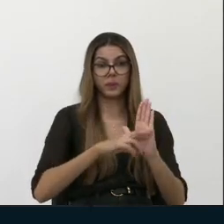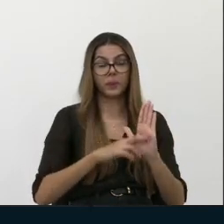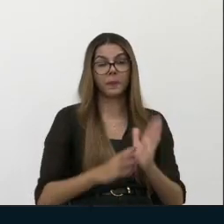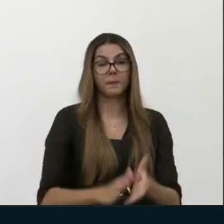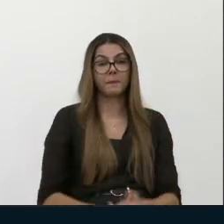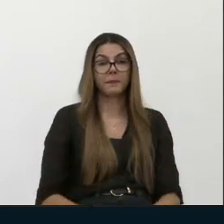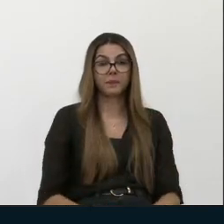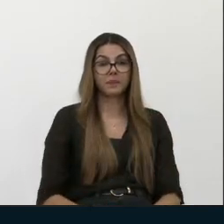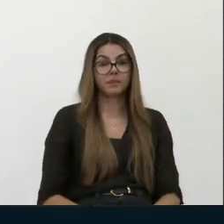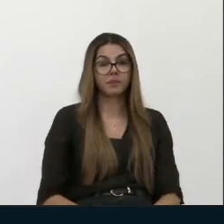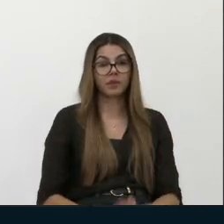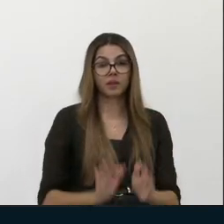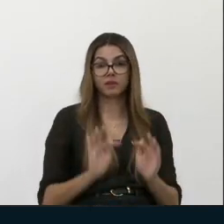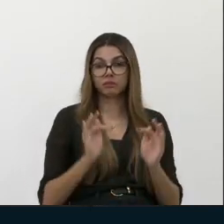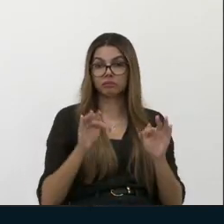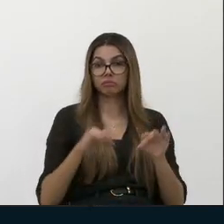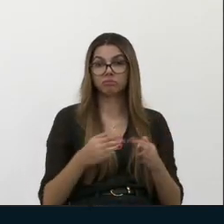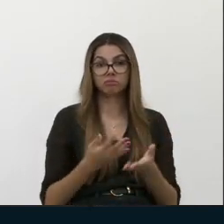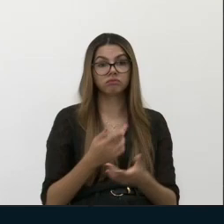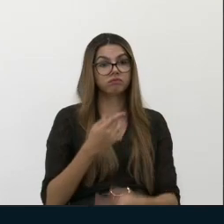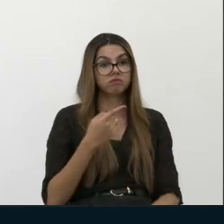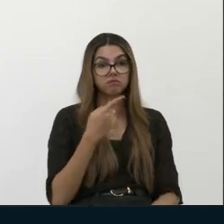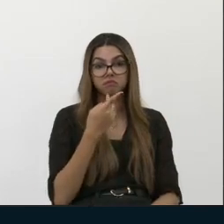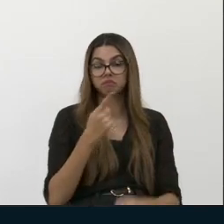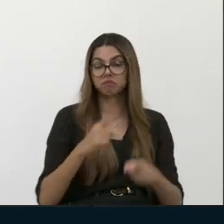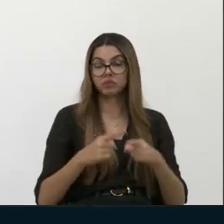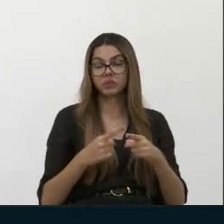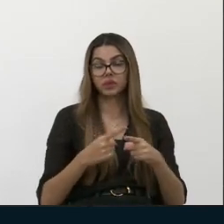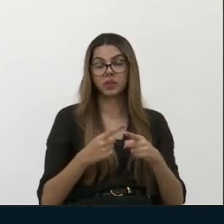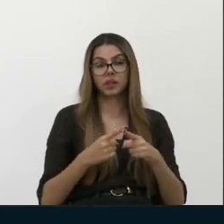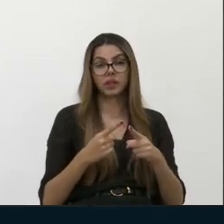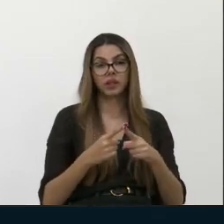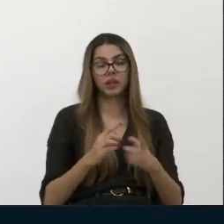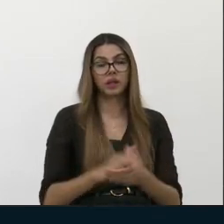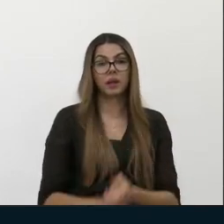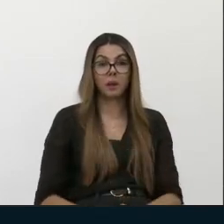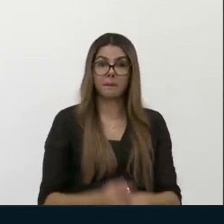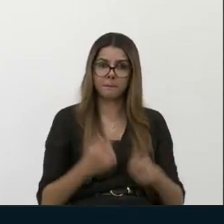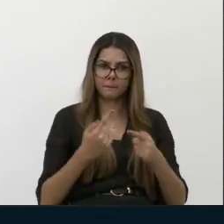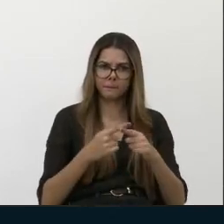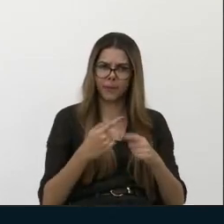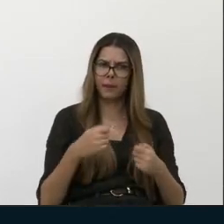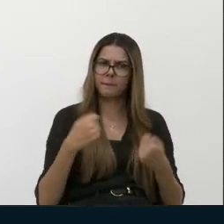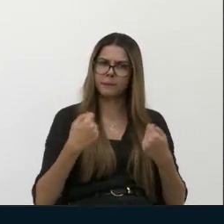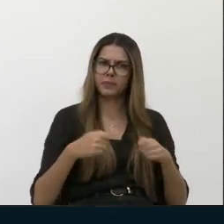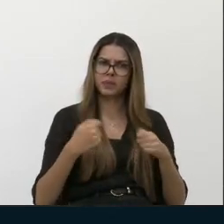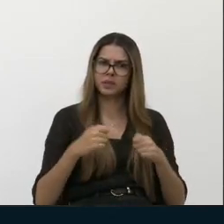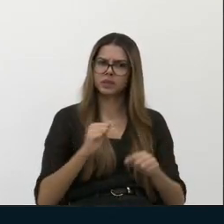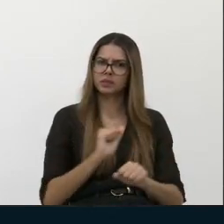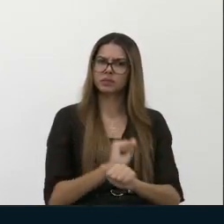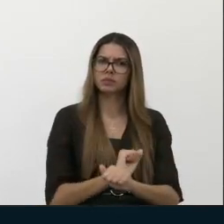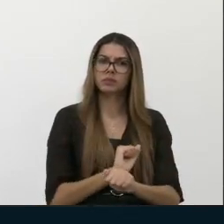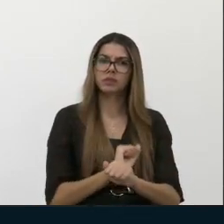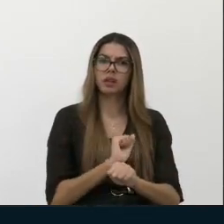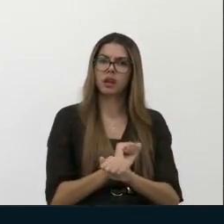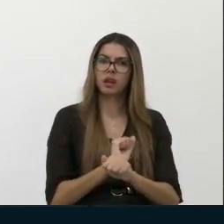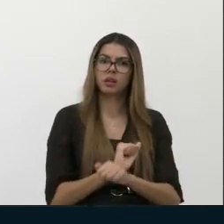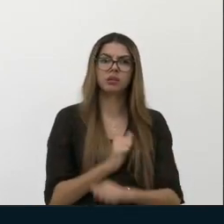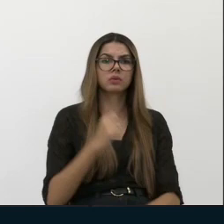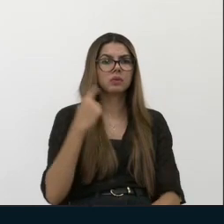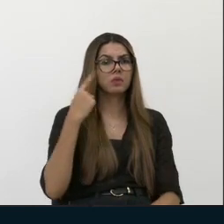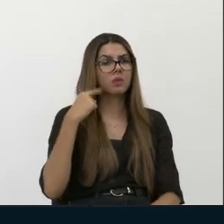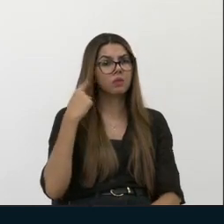cautelar. Simplesmente ele diz por quê? Porque a nossa pauta tem que andar. A gente não vai ficar esperando o advogado falar na nossa